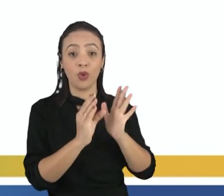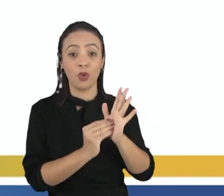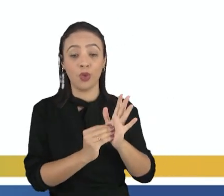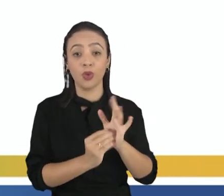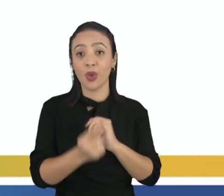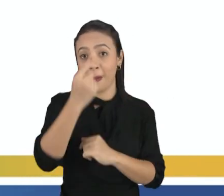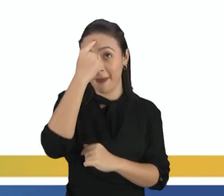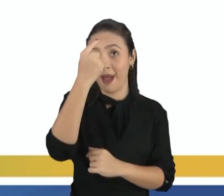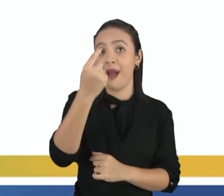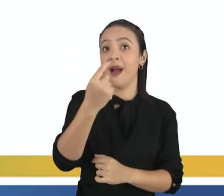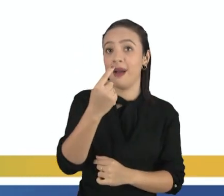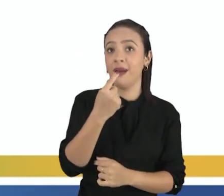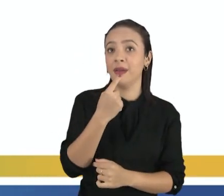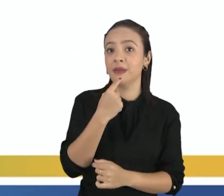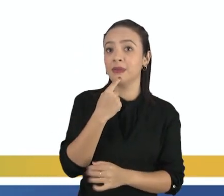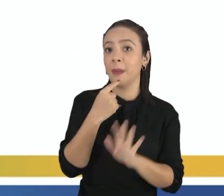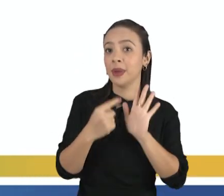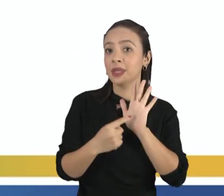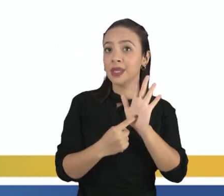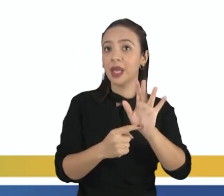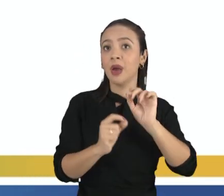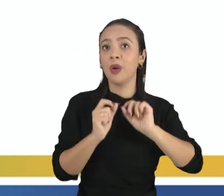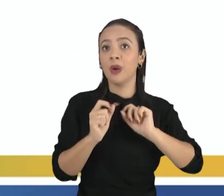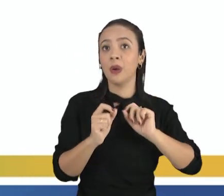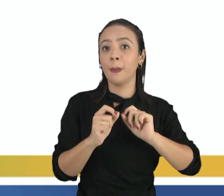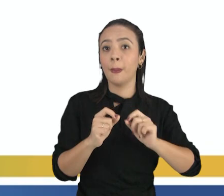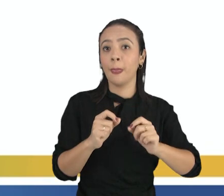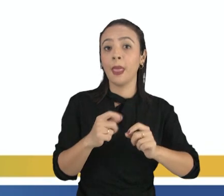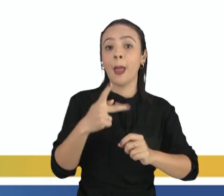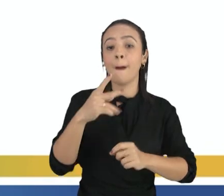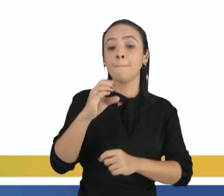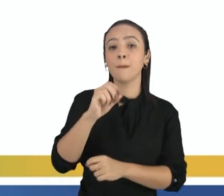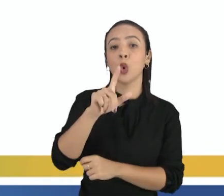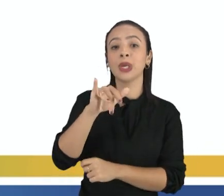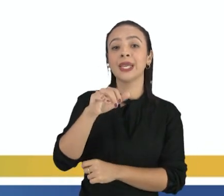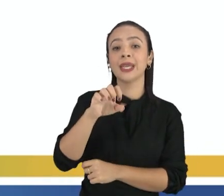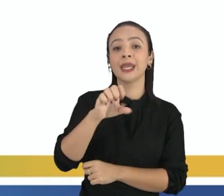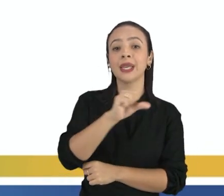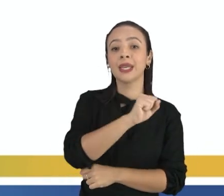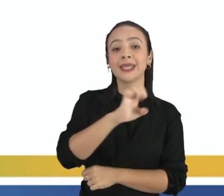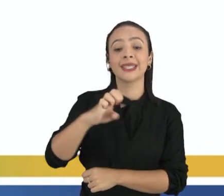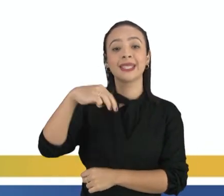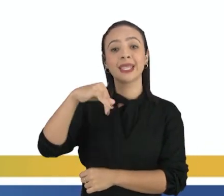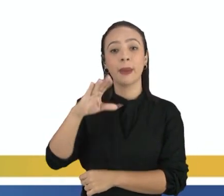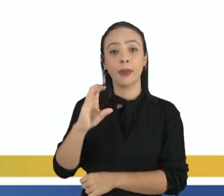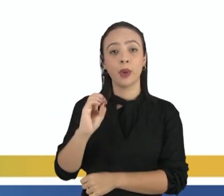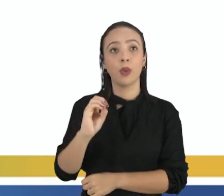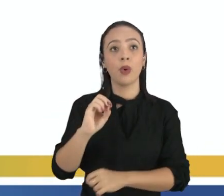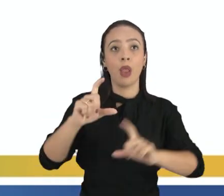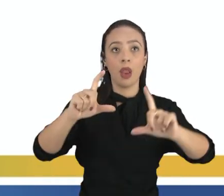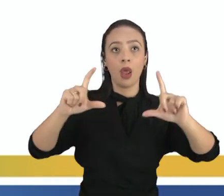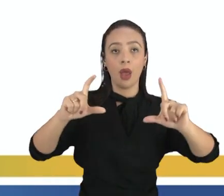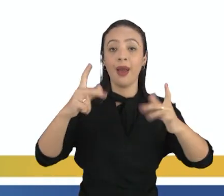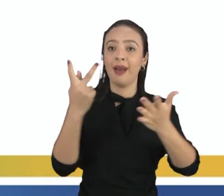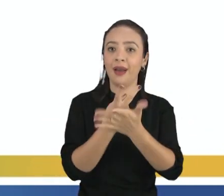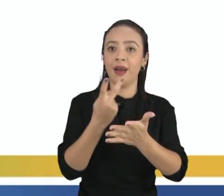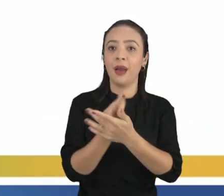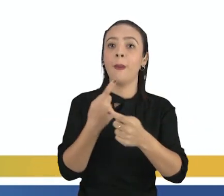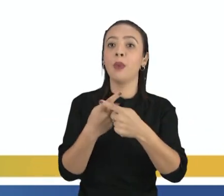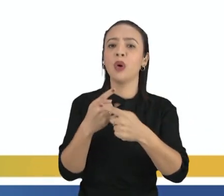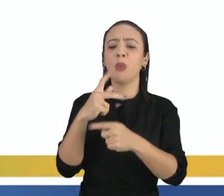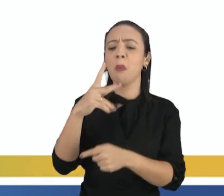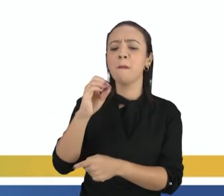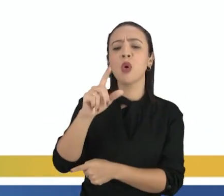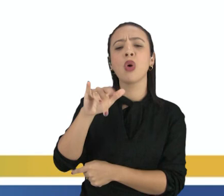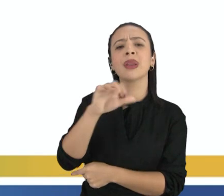a imagem, para reforçar o caráter polissêmico da placa. Essa afirmativa está incorreta, porque